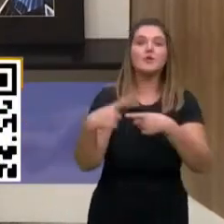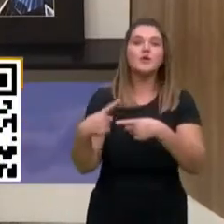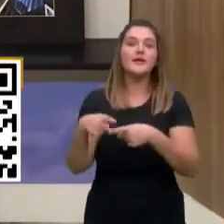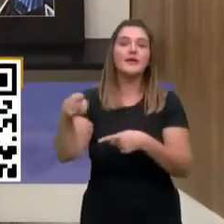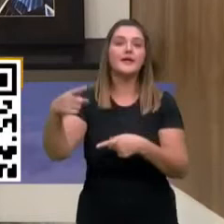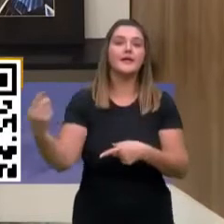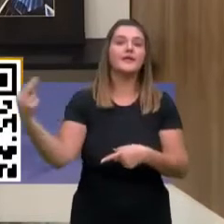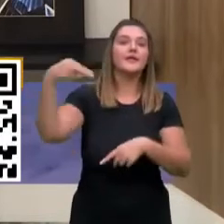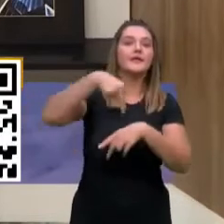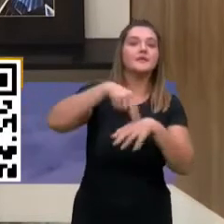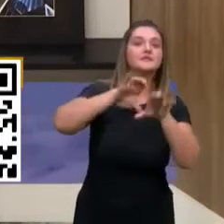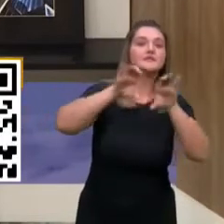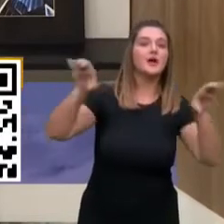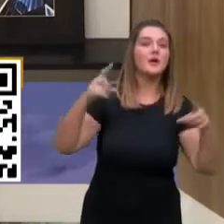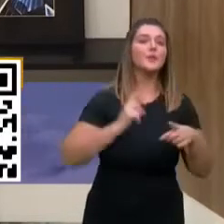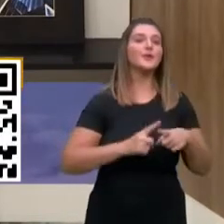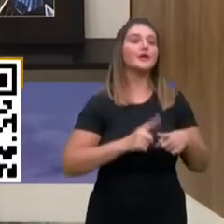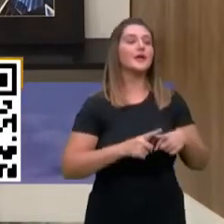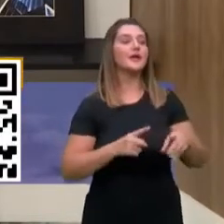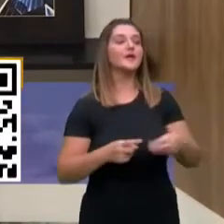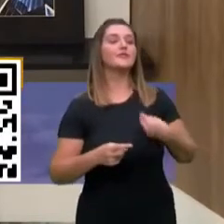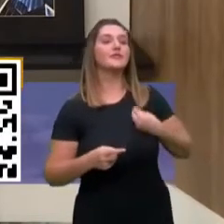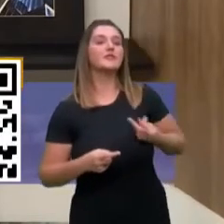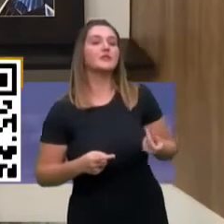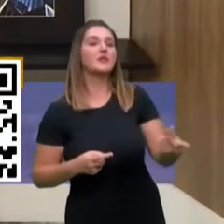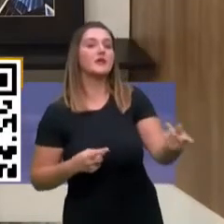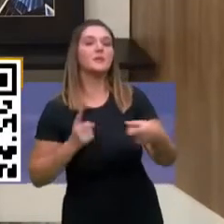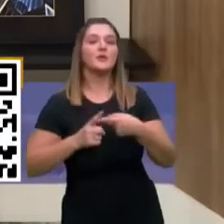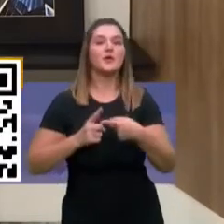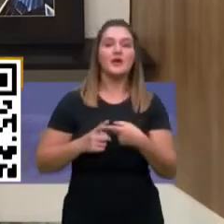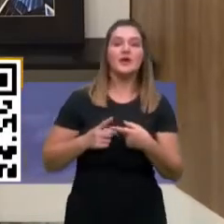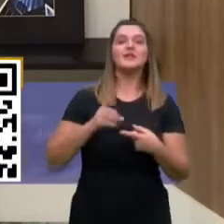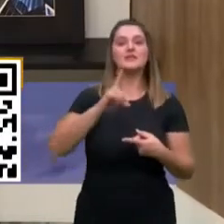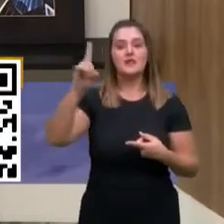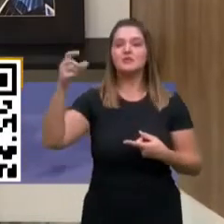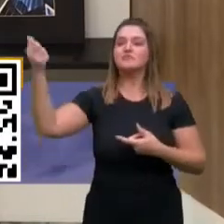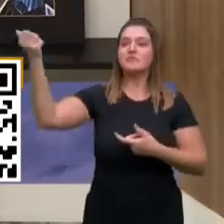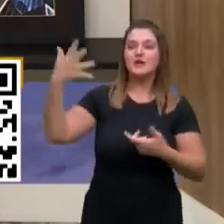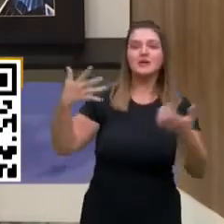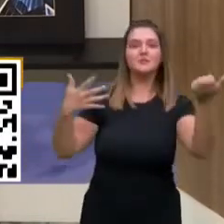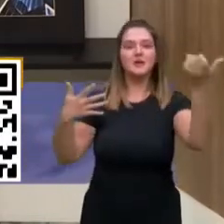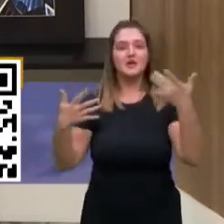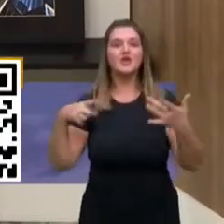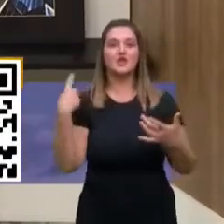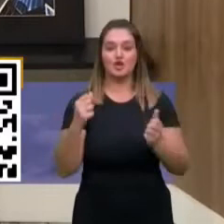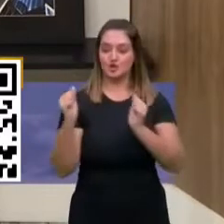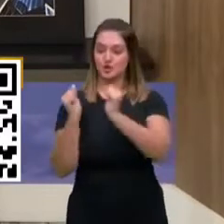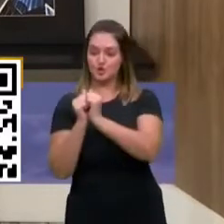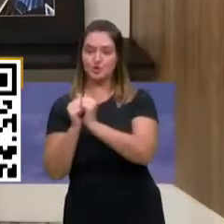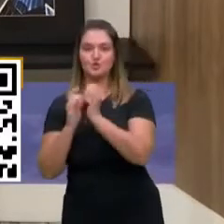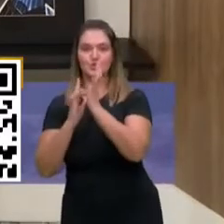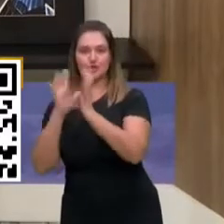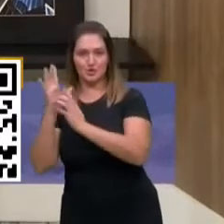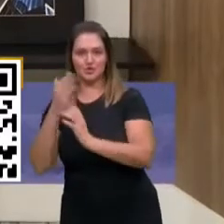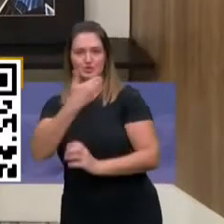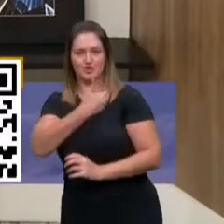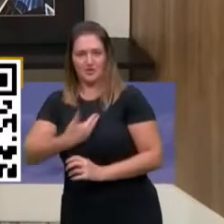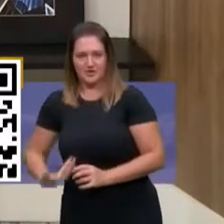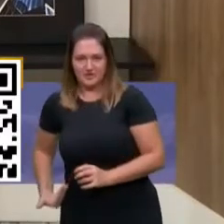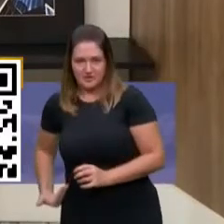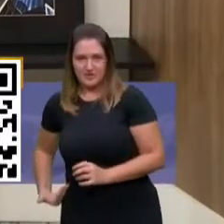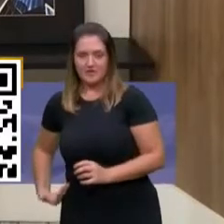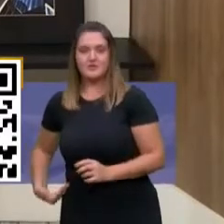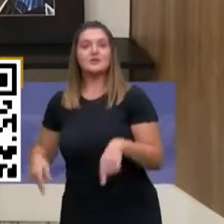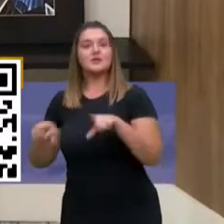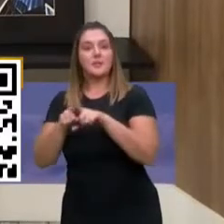qualquer dúvida sobre qualquer decisão que Deus tomou. 1000 anos, vamos reinar com Cristo e vamos também